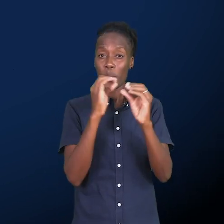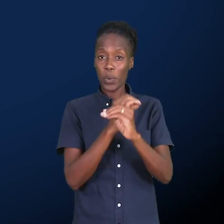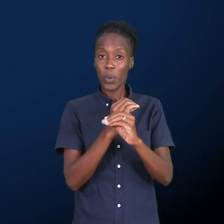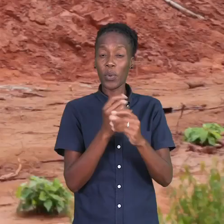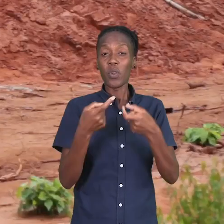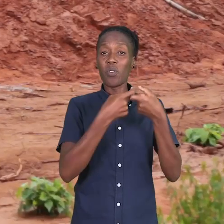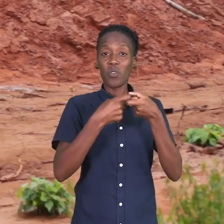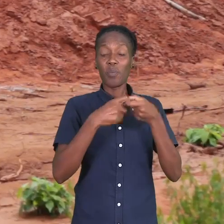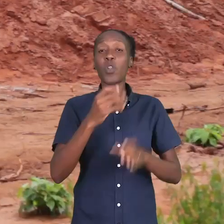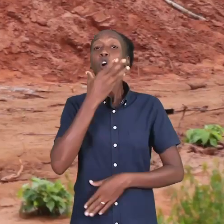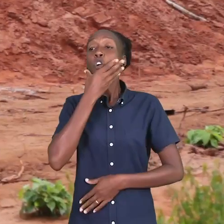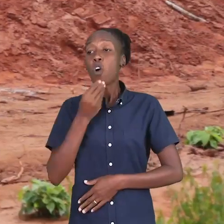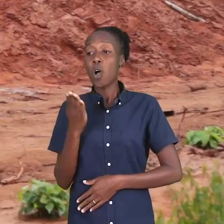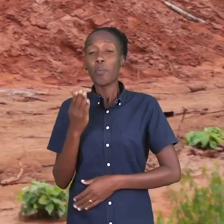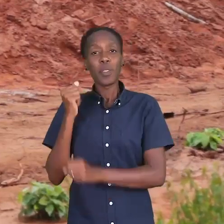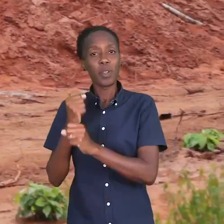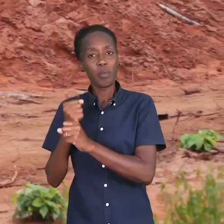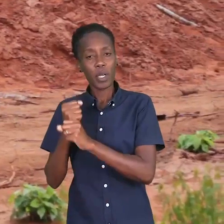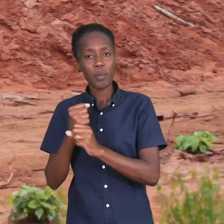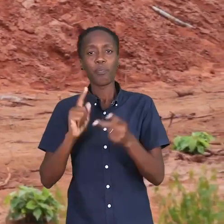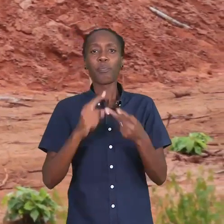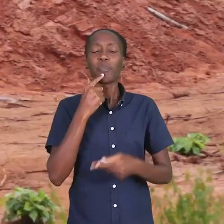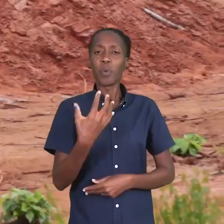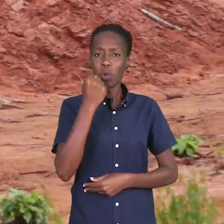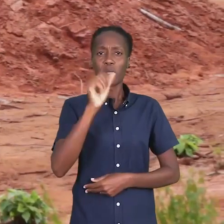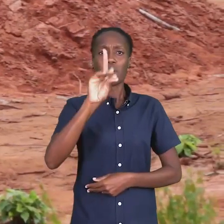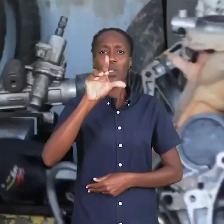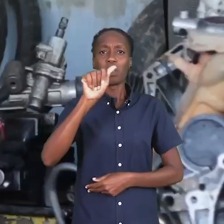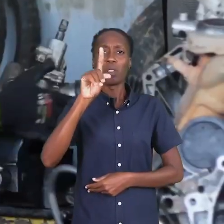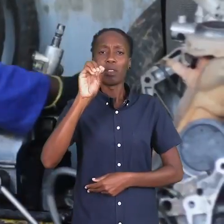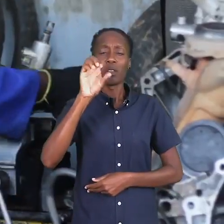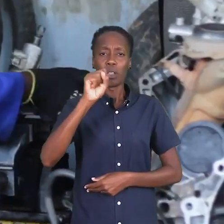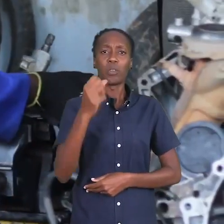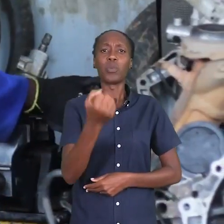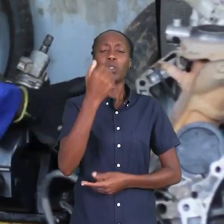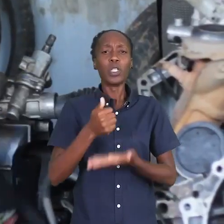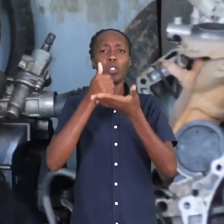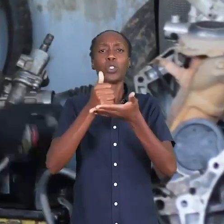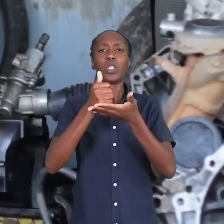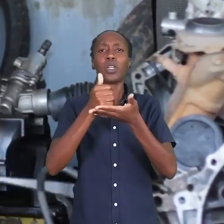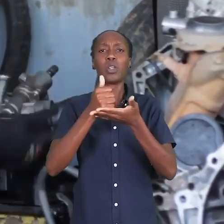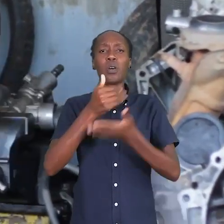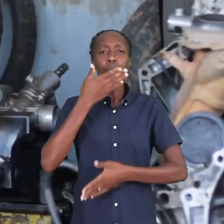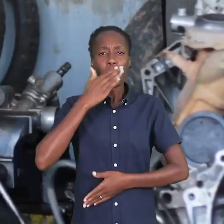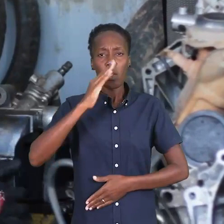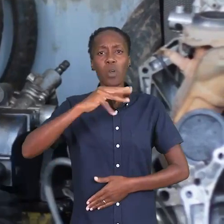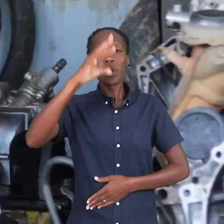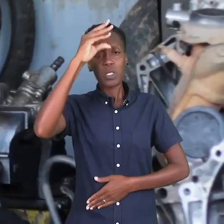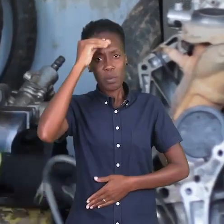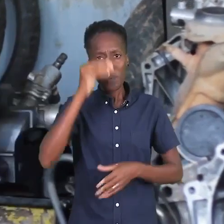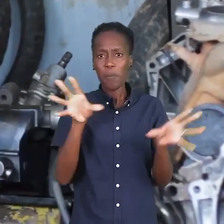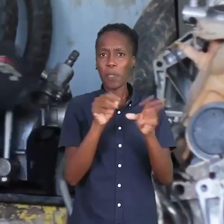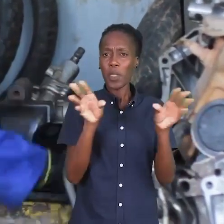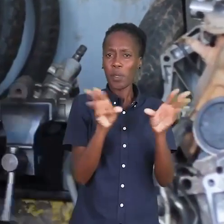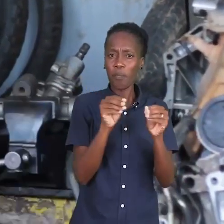Não há números exatos sobre famílias onde só o marido trabalha, mas há dados que podem ajudar a ter uma melhor noção